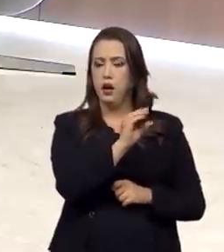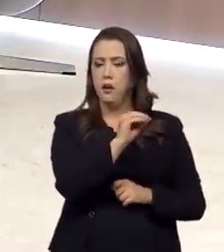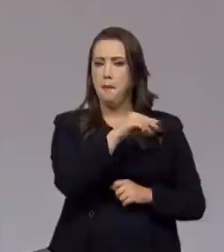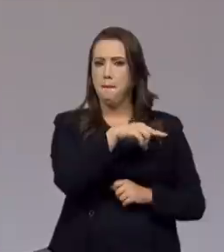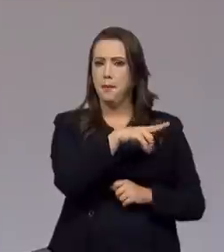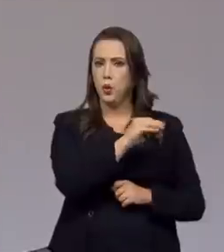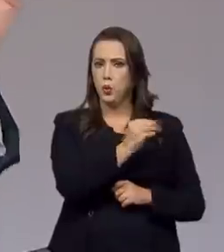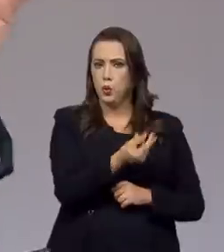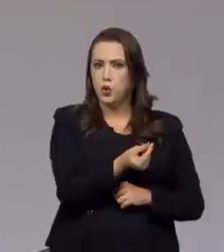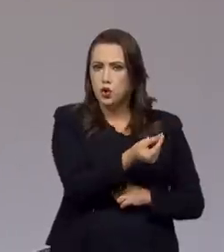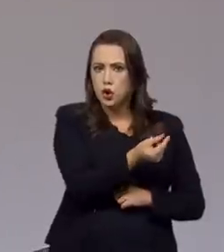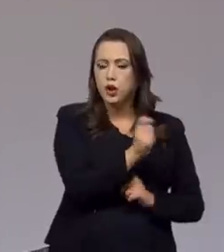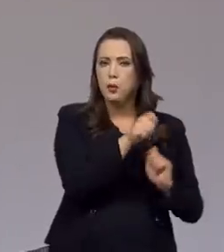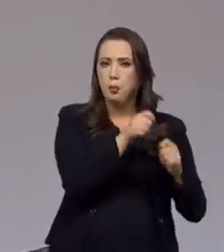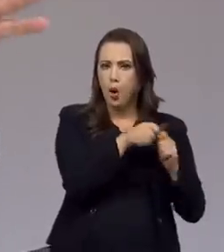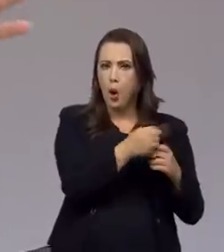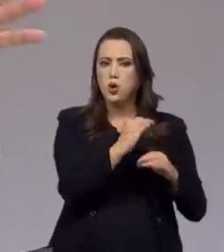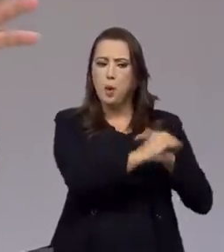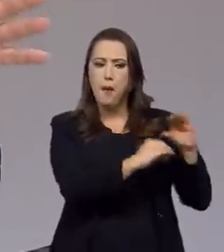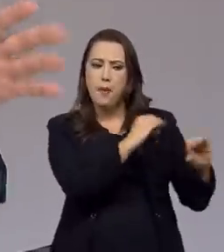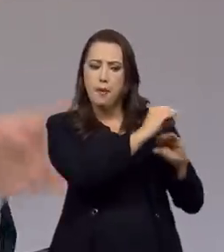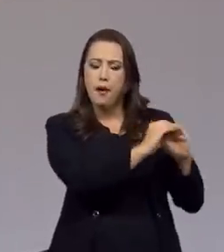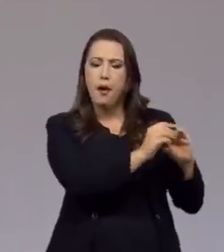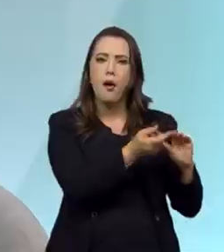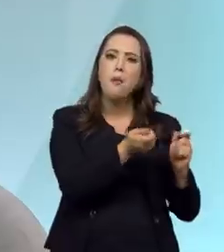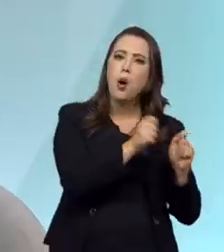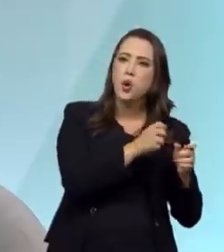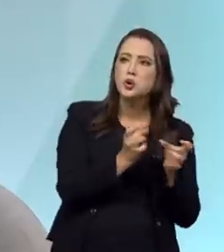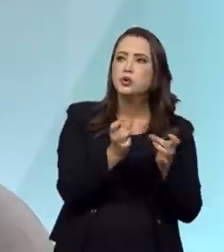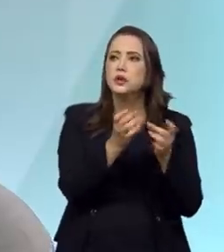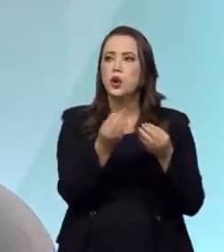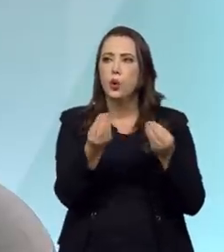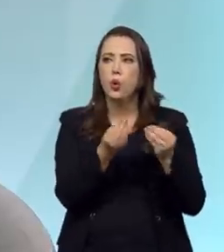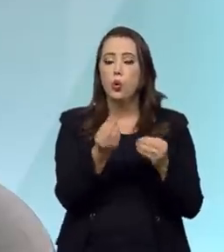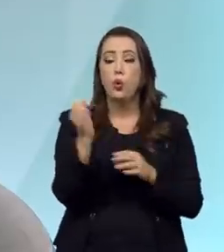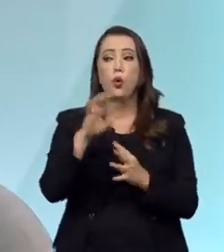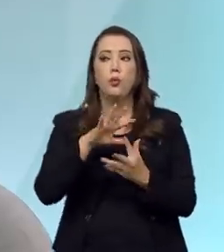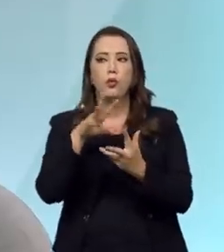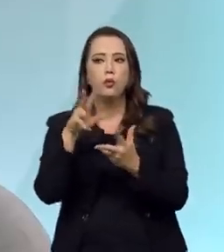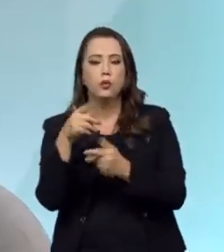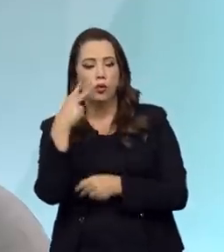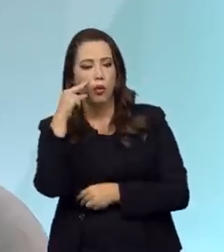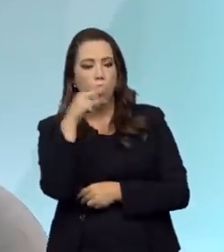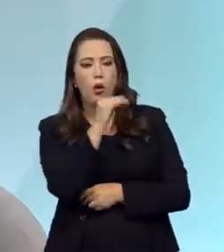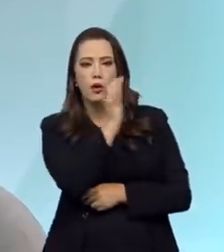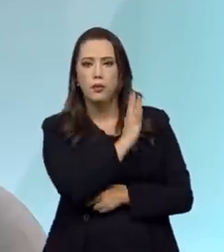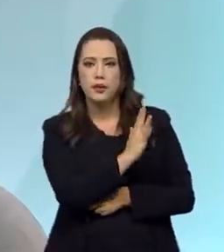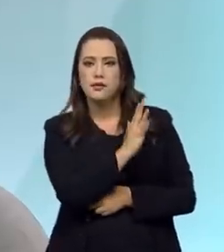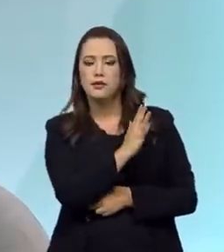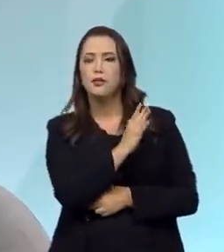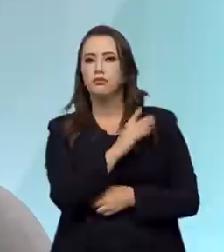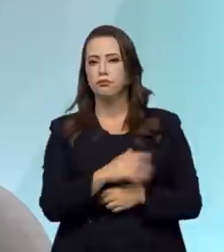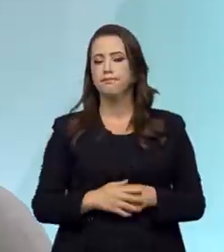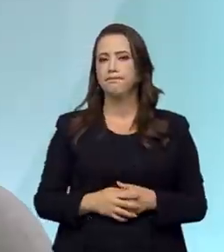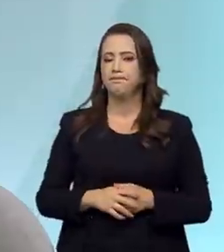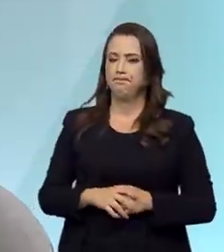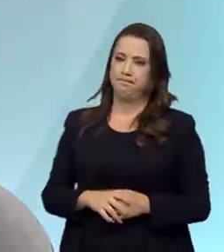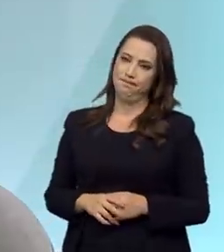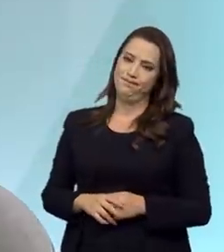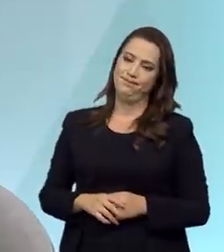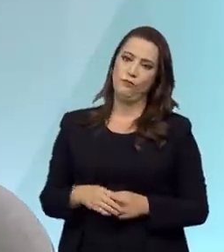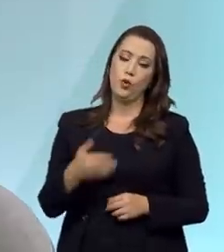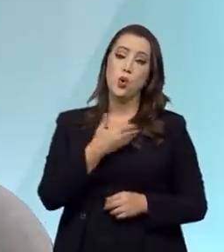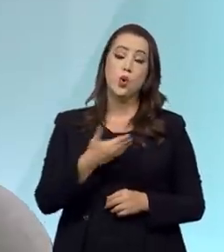receber investimentos como é que o senhor vê essa questão nesse momento a participação do governo federal e dos